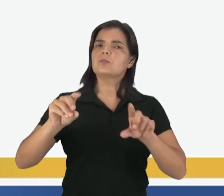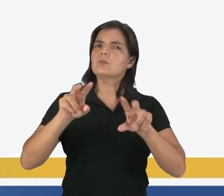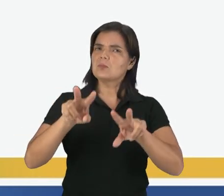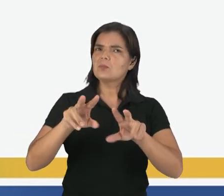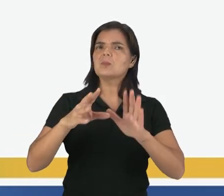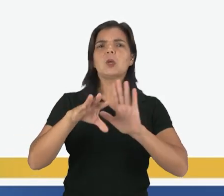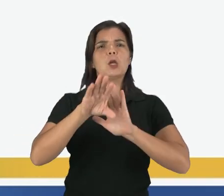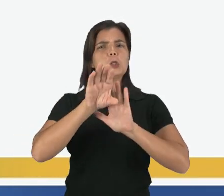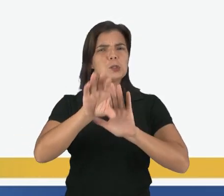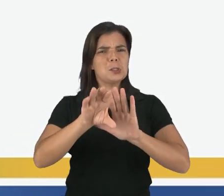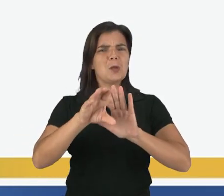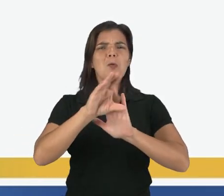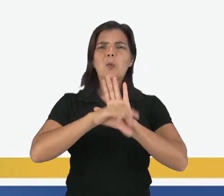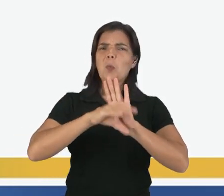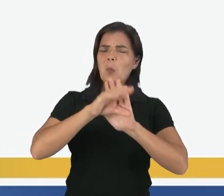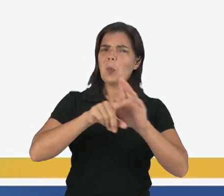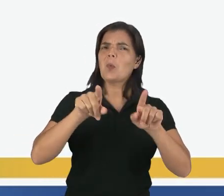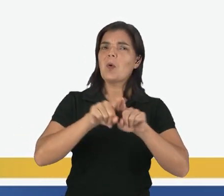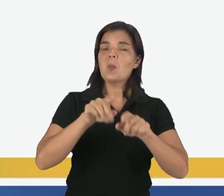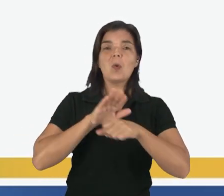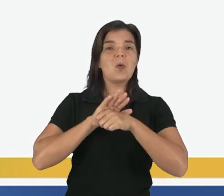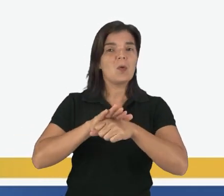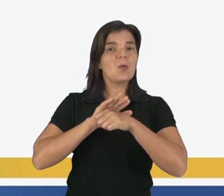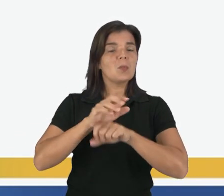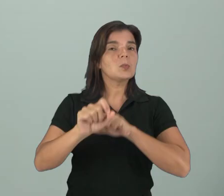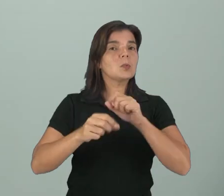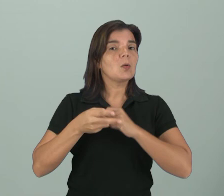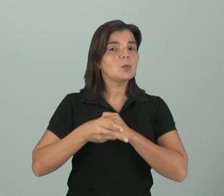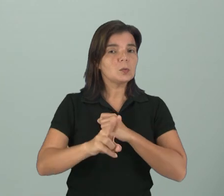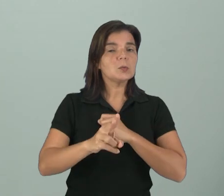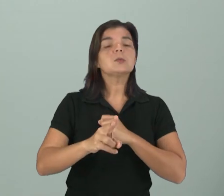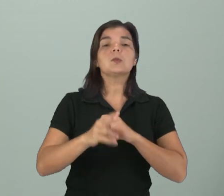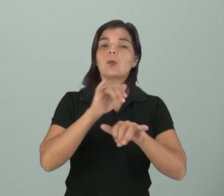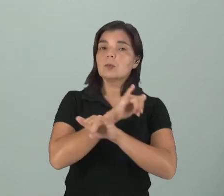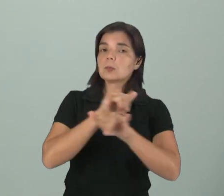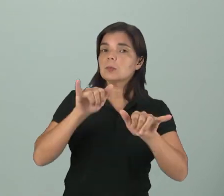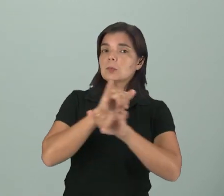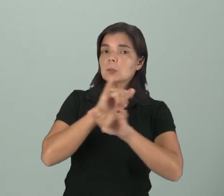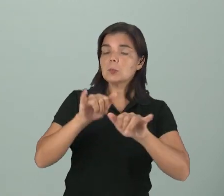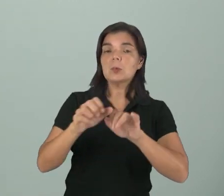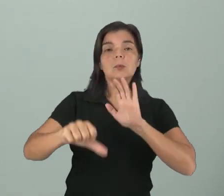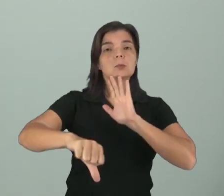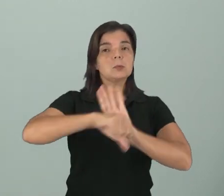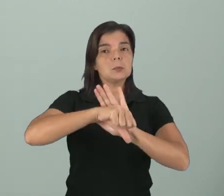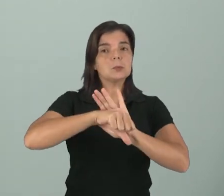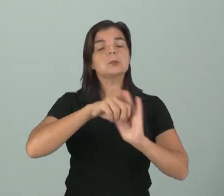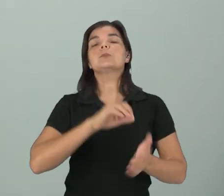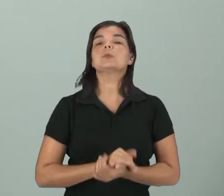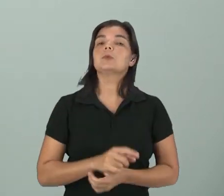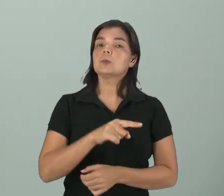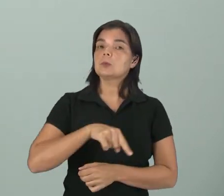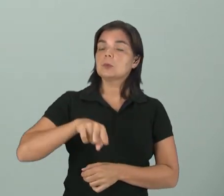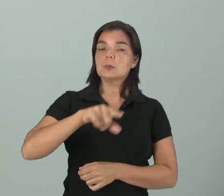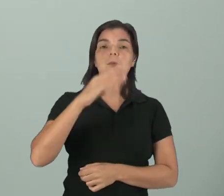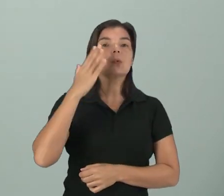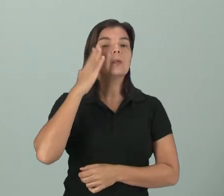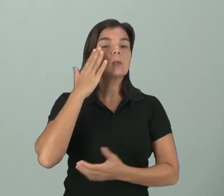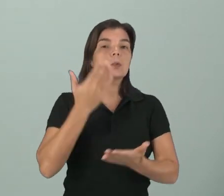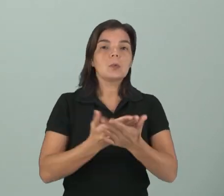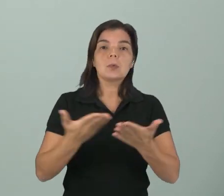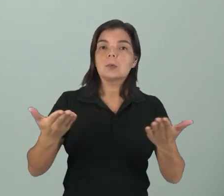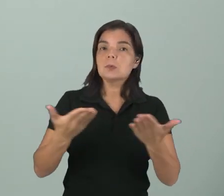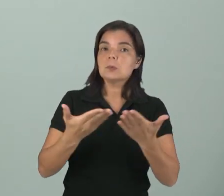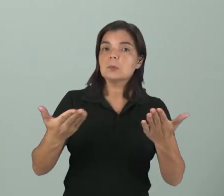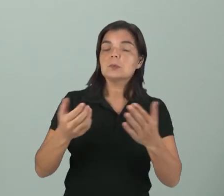tipo de conteúdo, estaremos colaborando para a continuação e divulgação desses crimes. Eu espero que vocês tenham entendido a